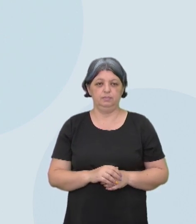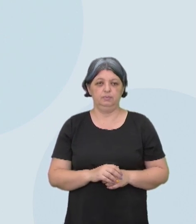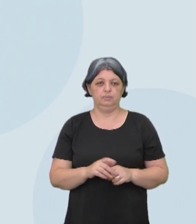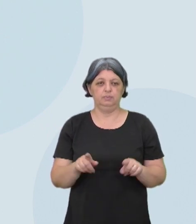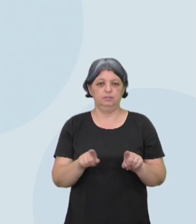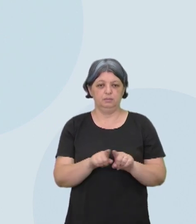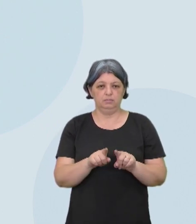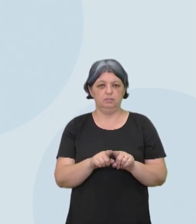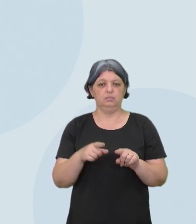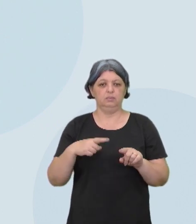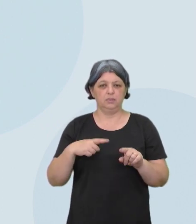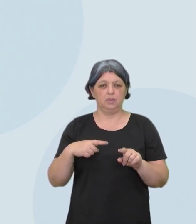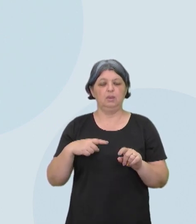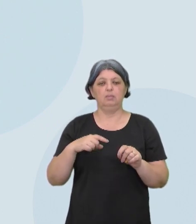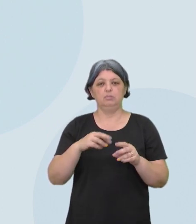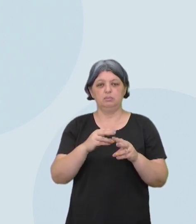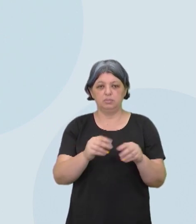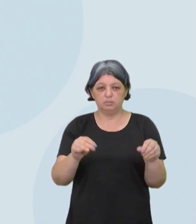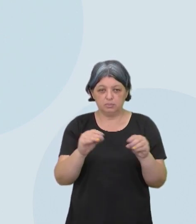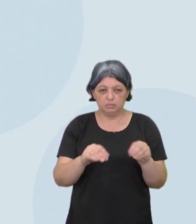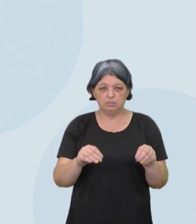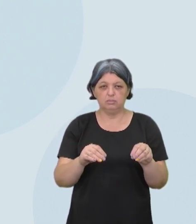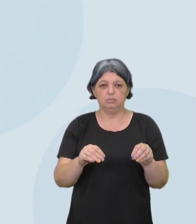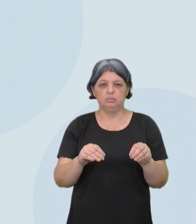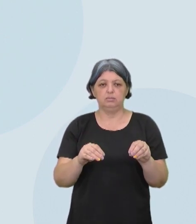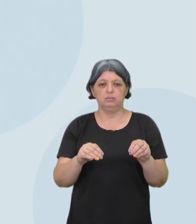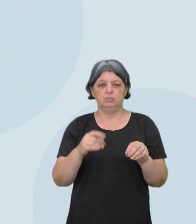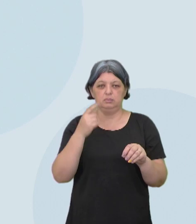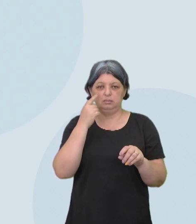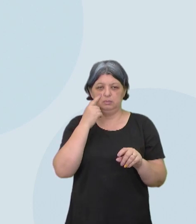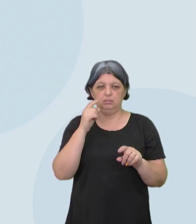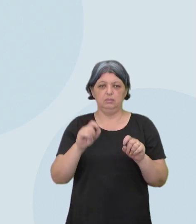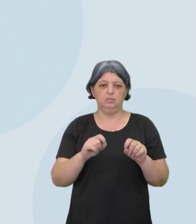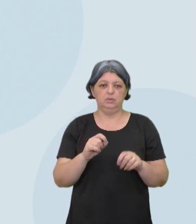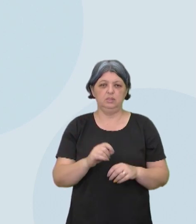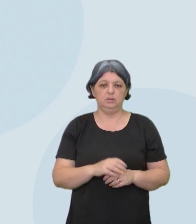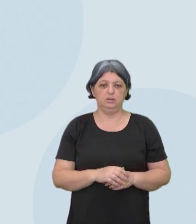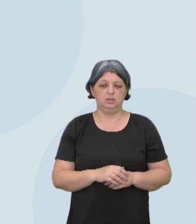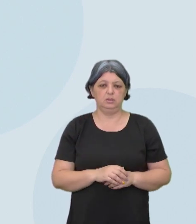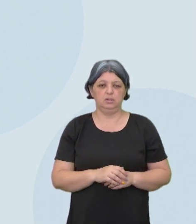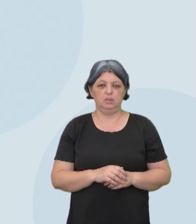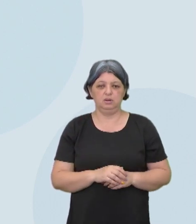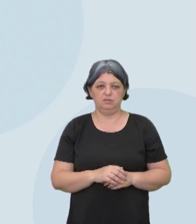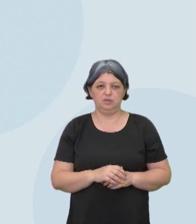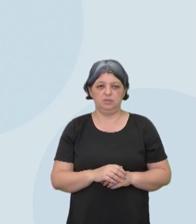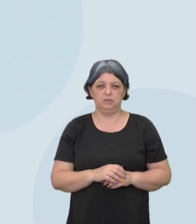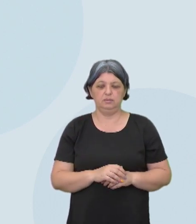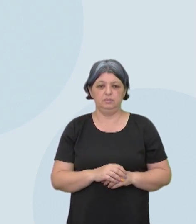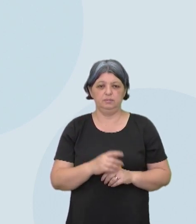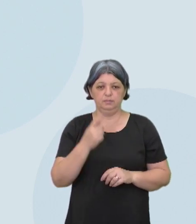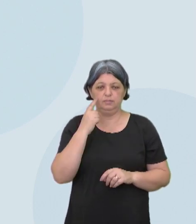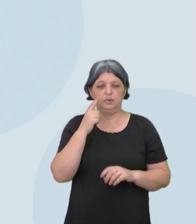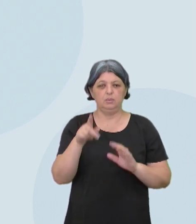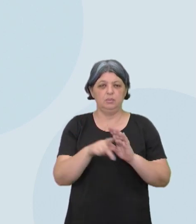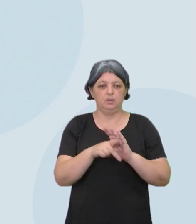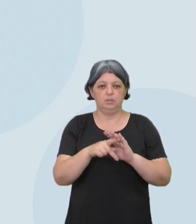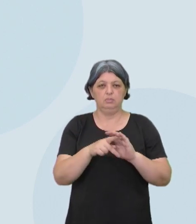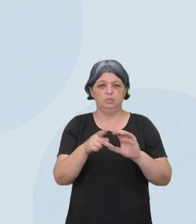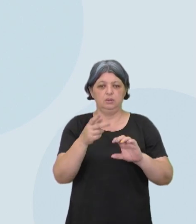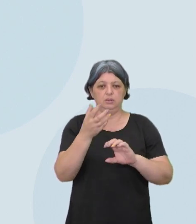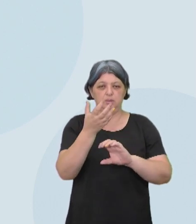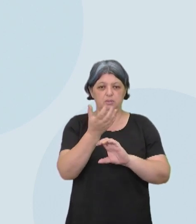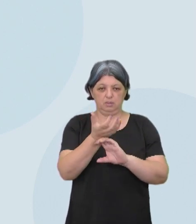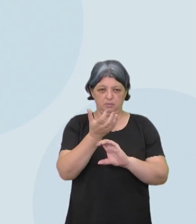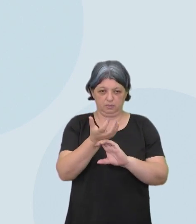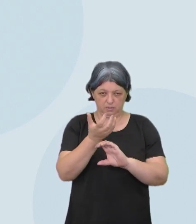um experimento onde a gente trabalhou a questão da qualidade de um solo da fauna edáfica, justamente a gente